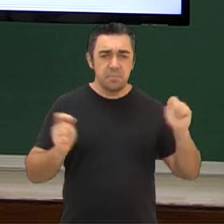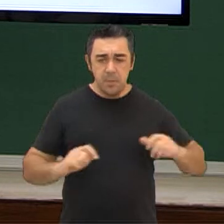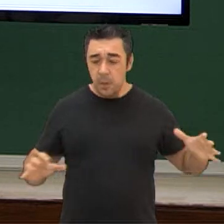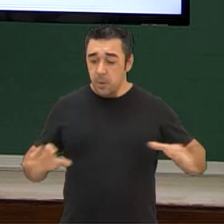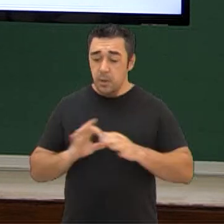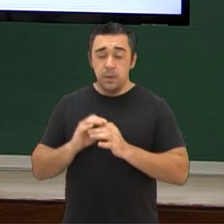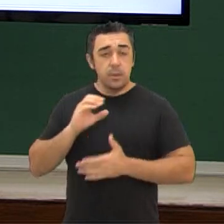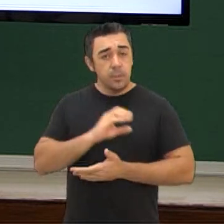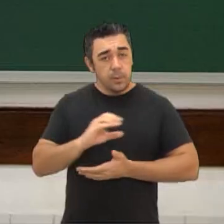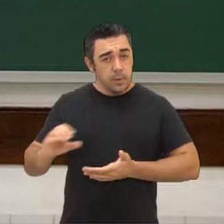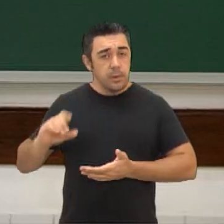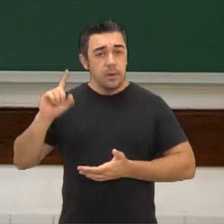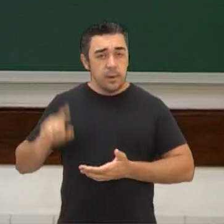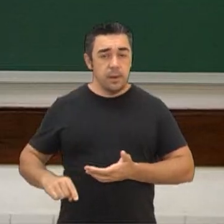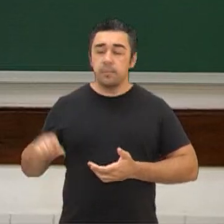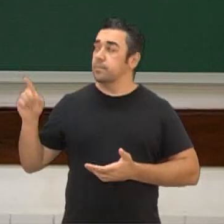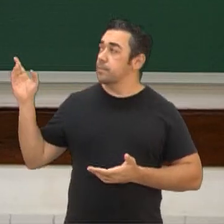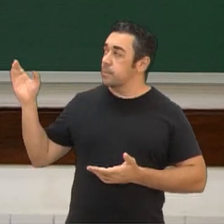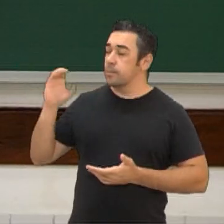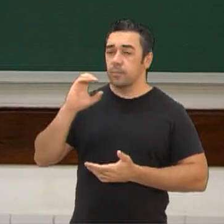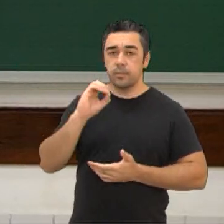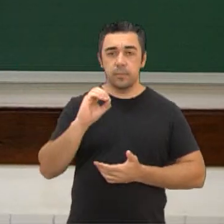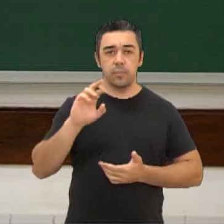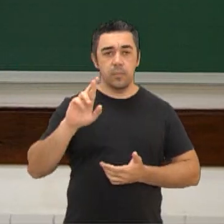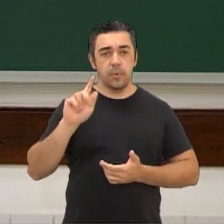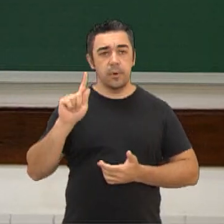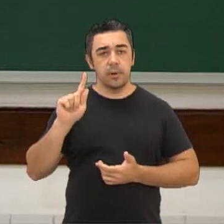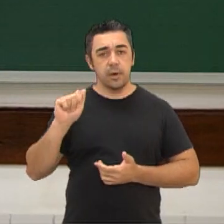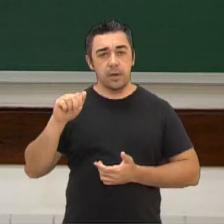orgânico são compostos, então,